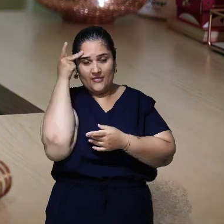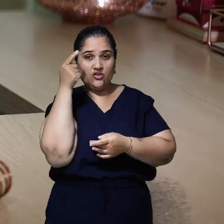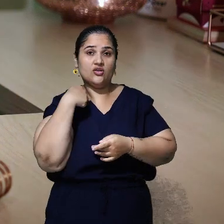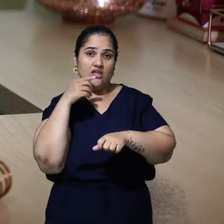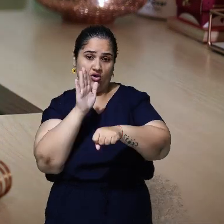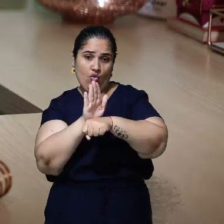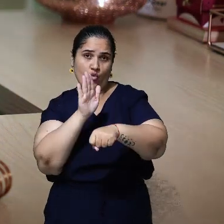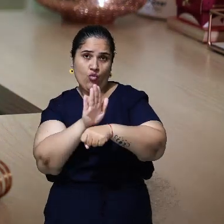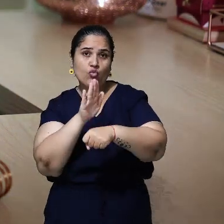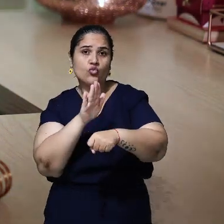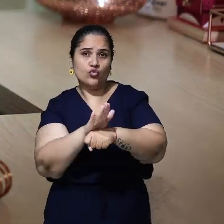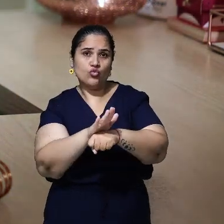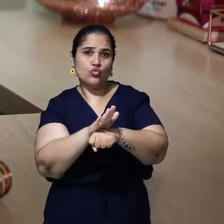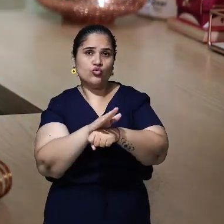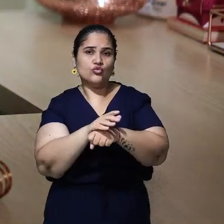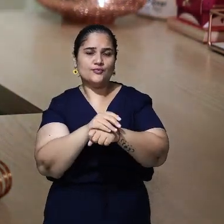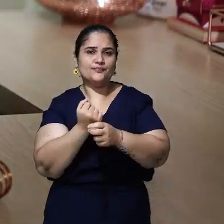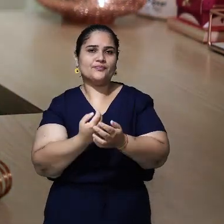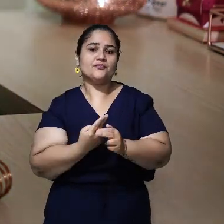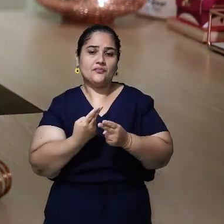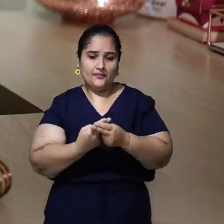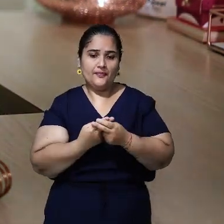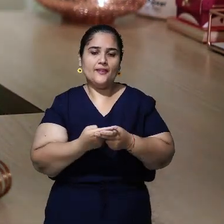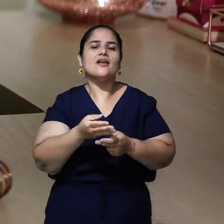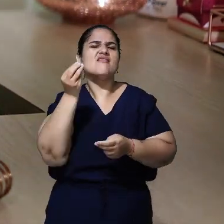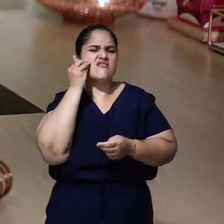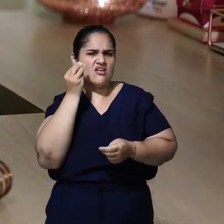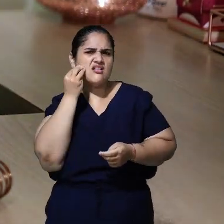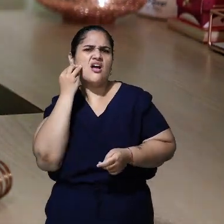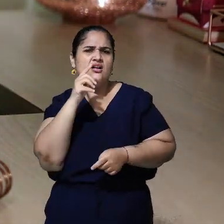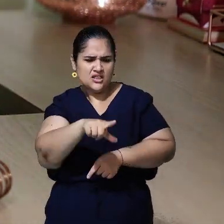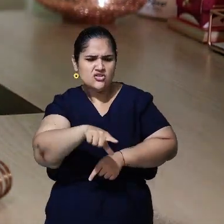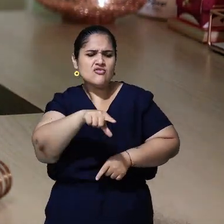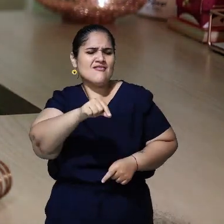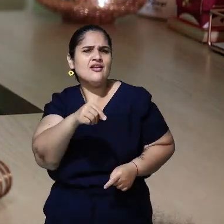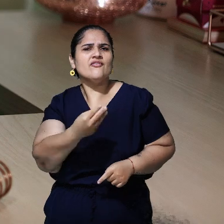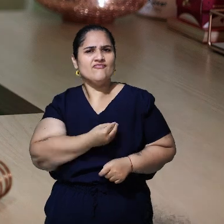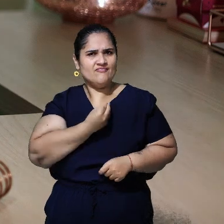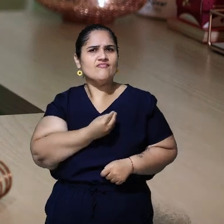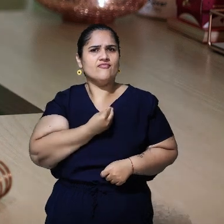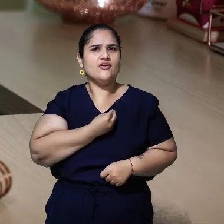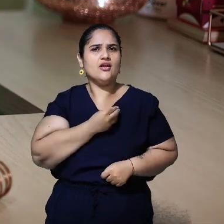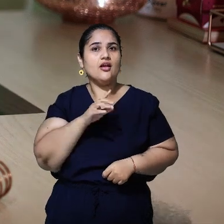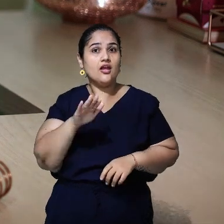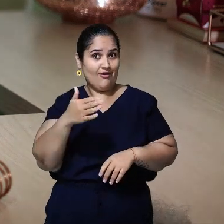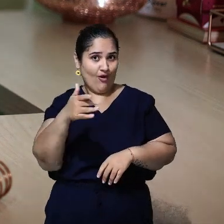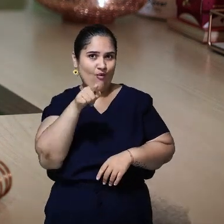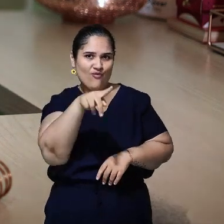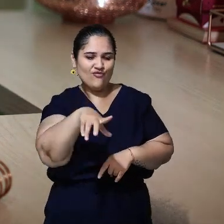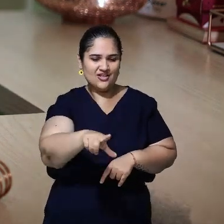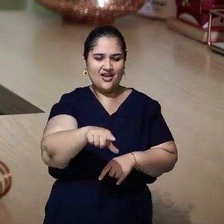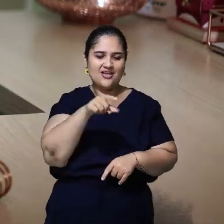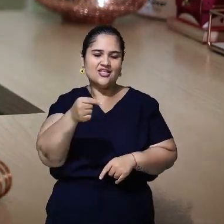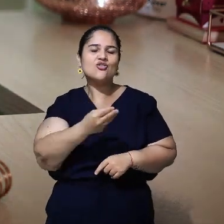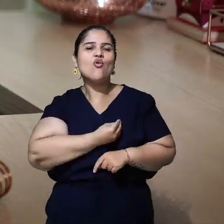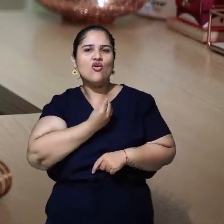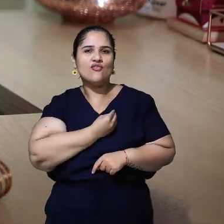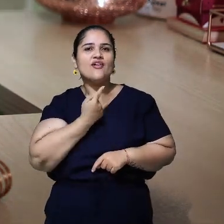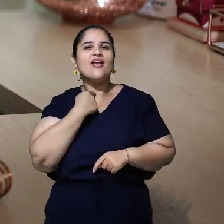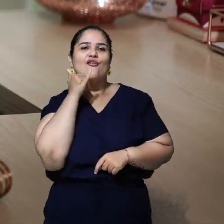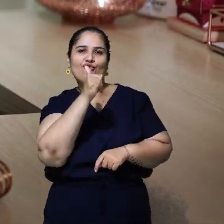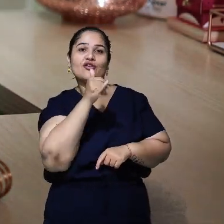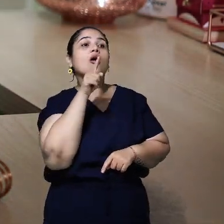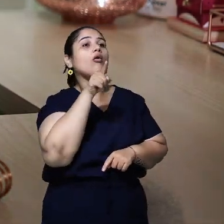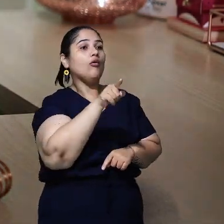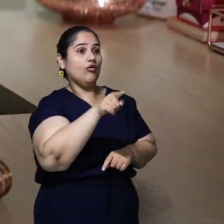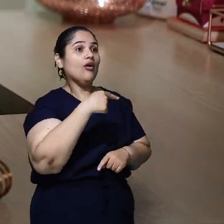sabe, que decidiram ficar, escolheram viver, né? E quando você escolhe viver, eu sempre falo para eles: olha, eu estou